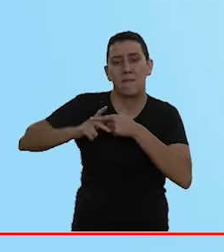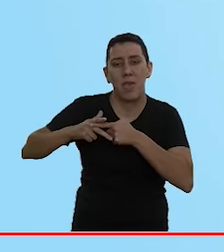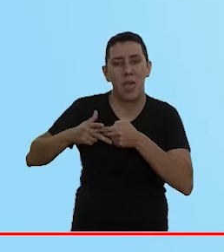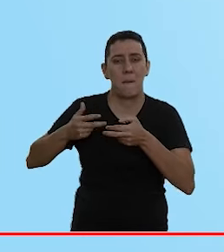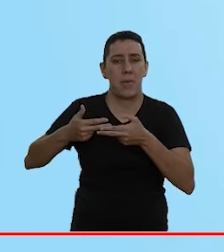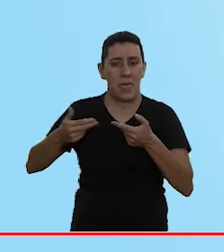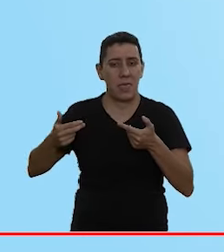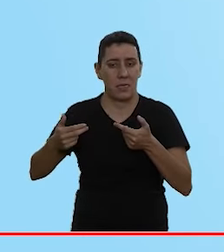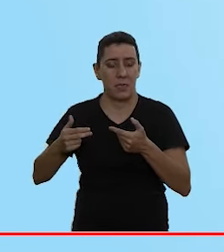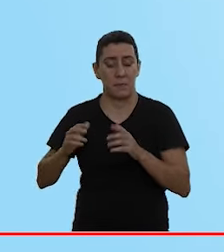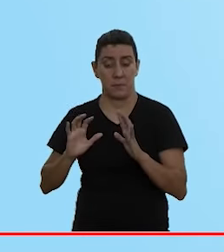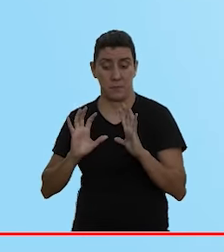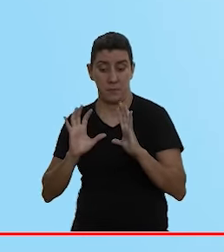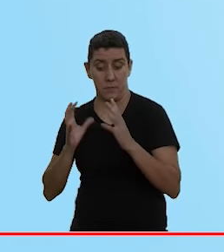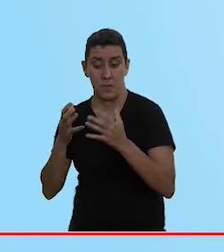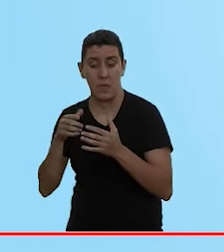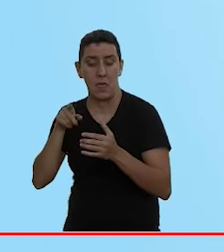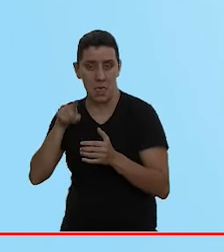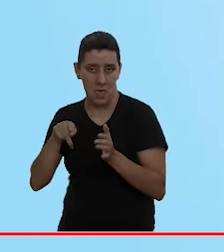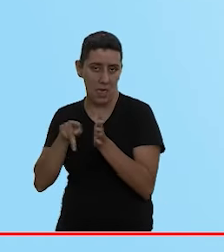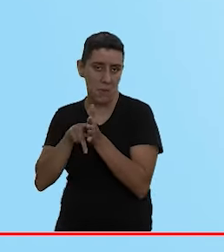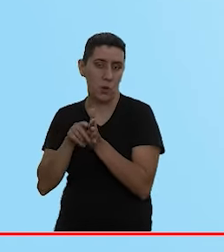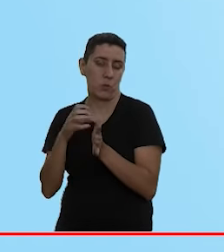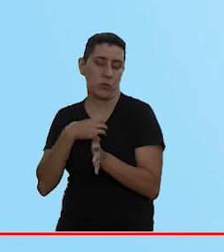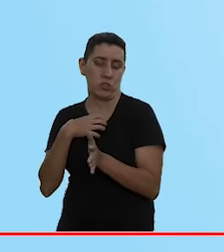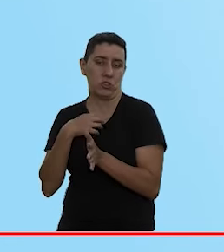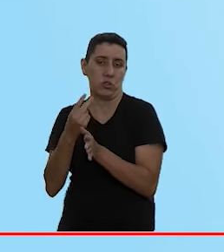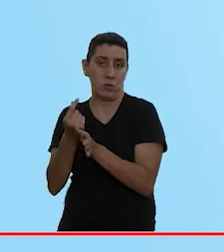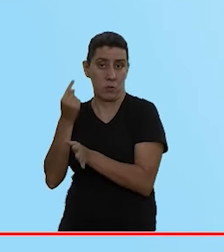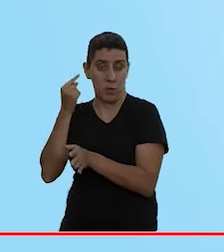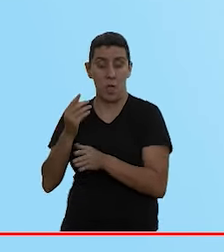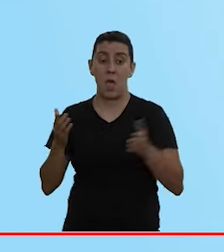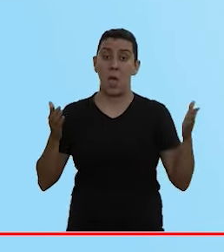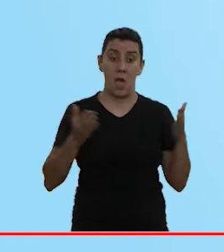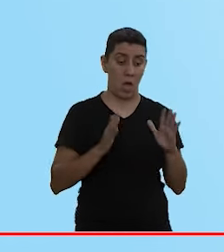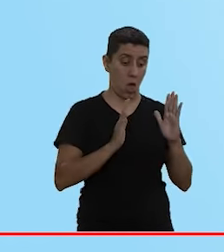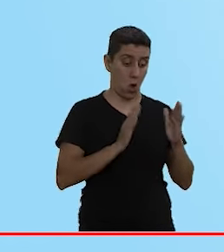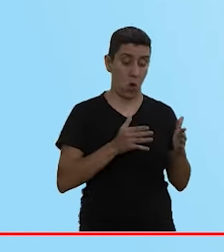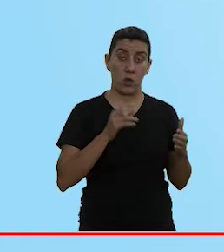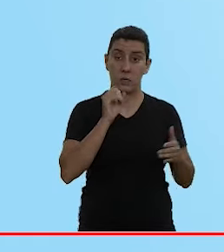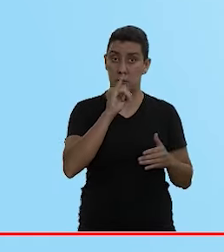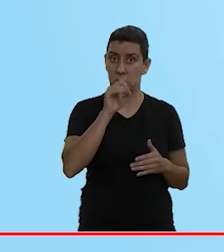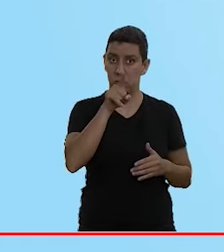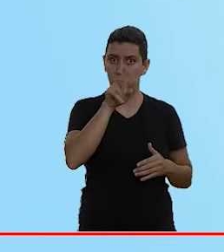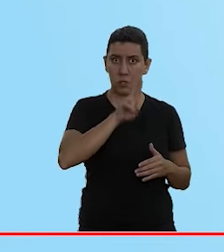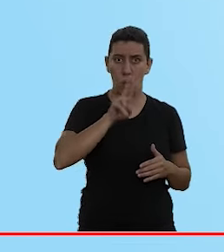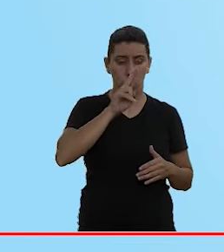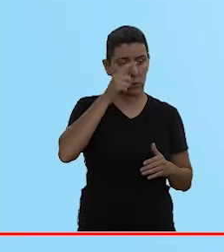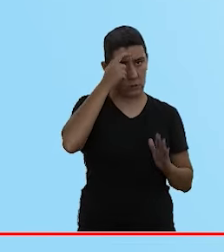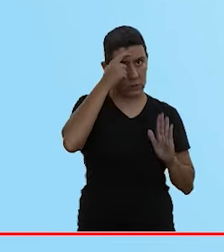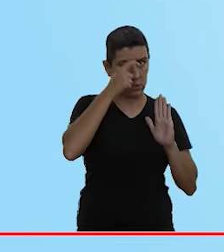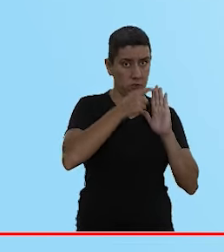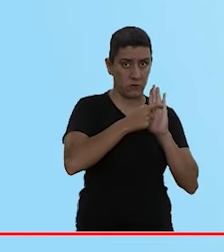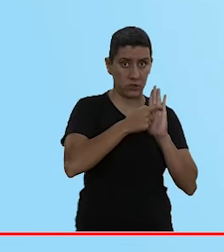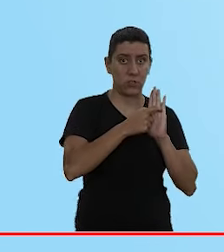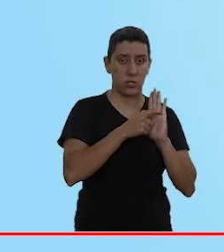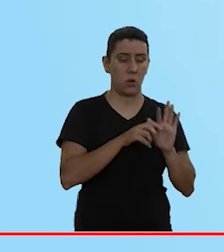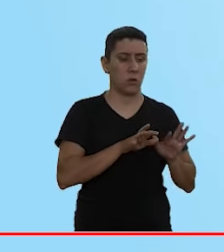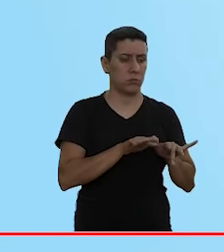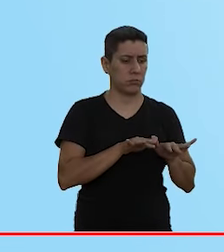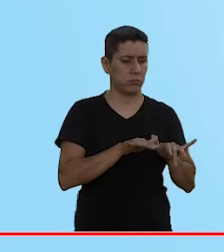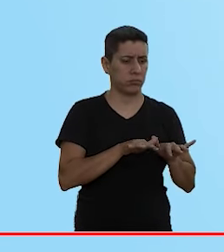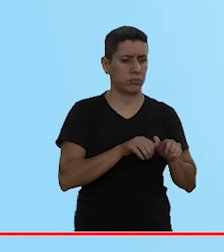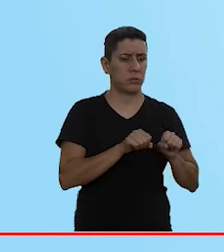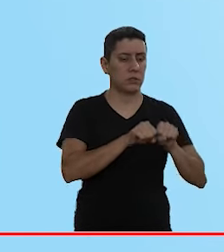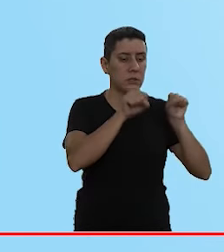você faz esse diagnóstico, né, utilizando a inteligência artificial, utilizando as ferramentas disponíveis aí no